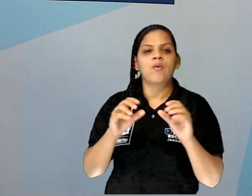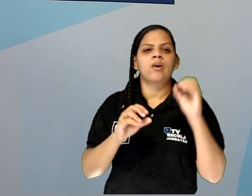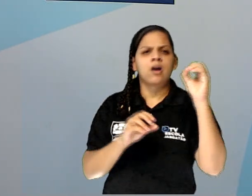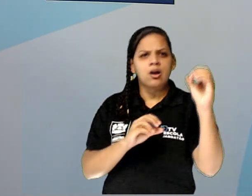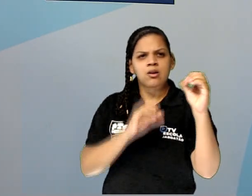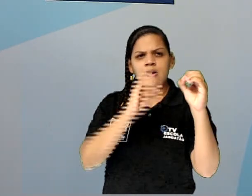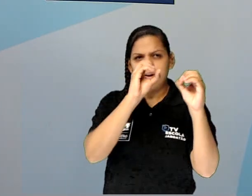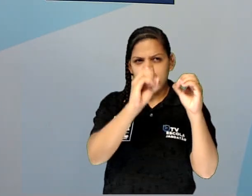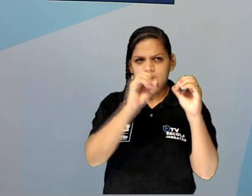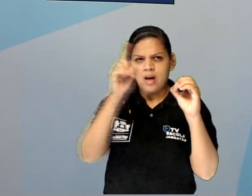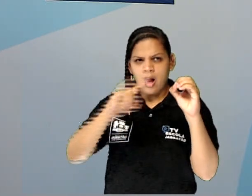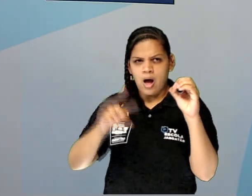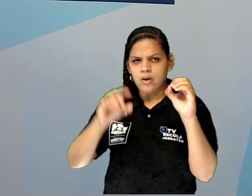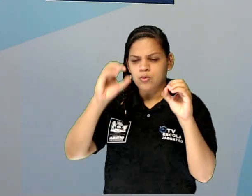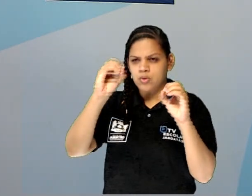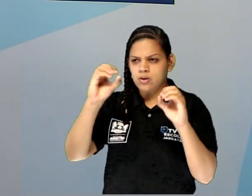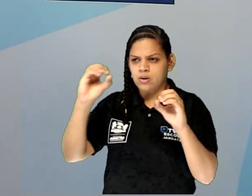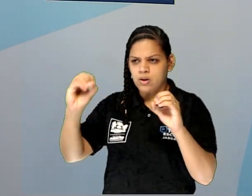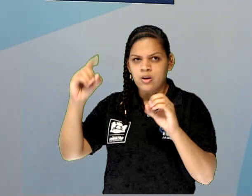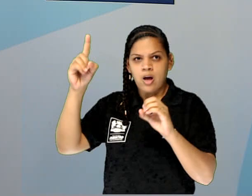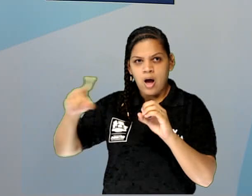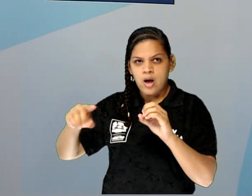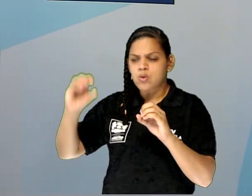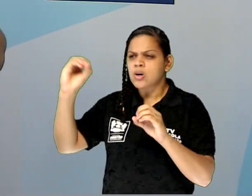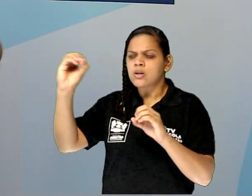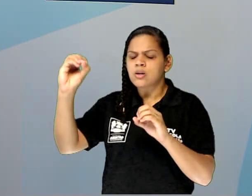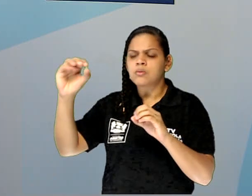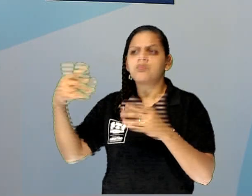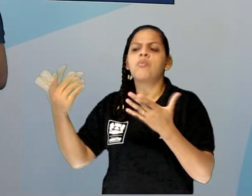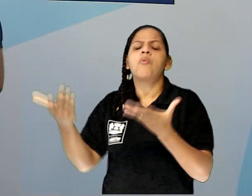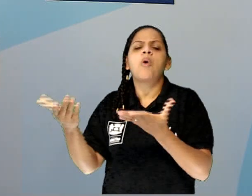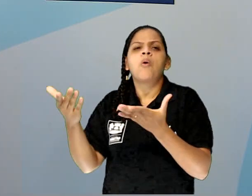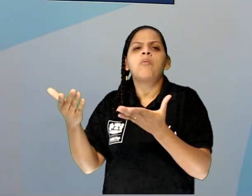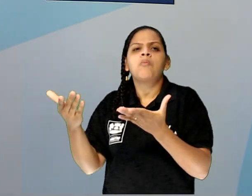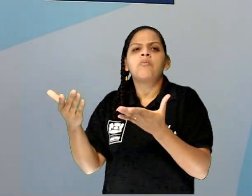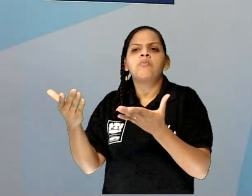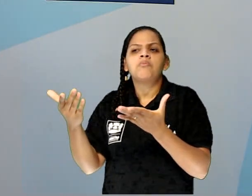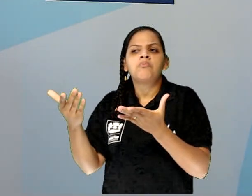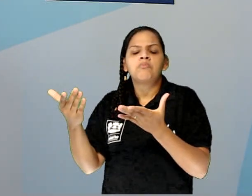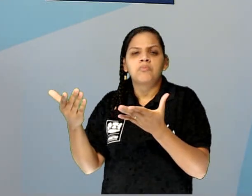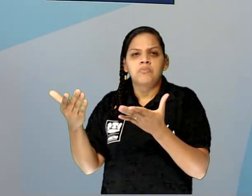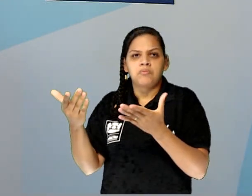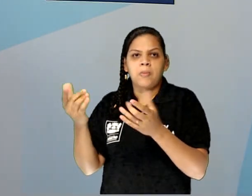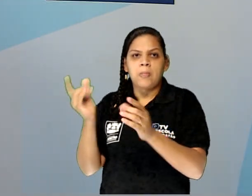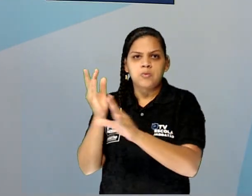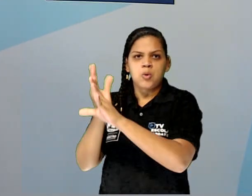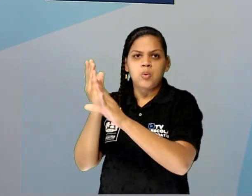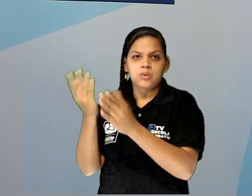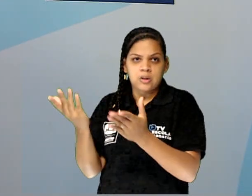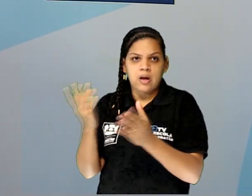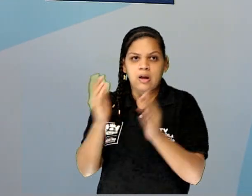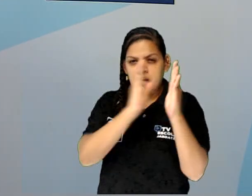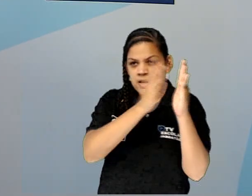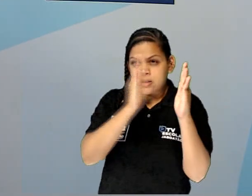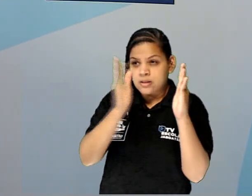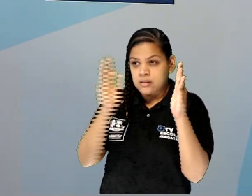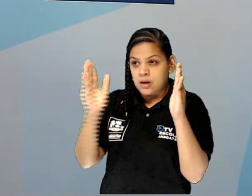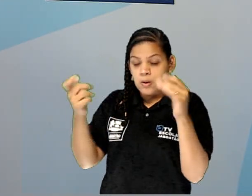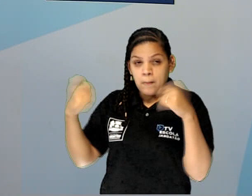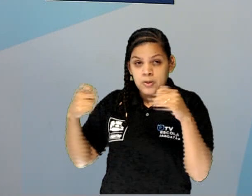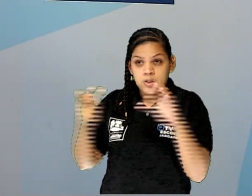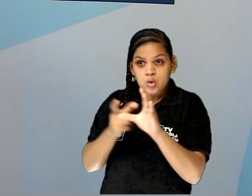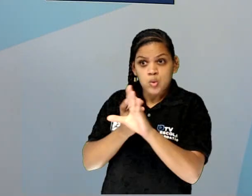Carinha, carinha. O raio, carinha. Quem é o próximo? Seguindo a lógica, gente, veja. Veja que essa sequência aqui eu dependo do